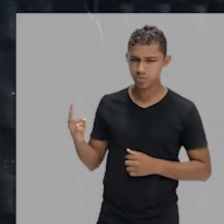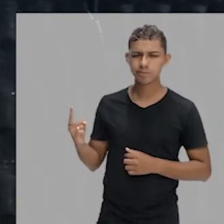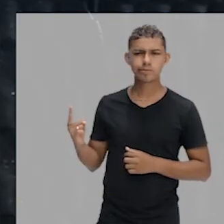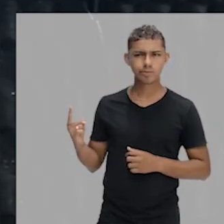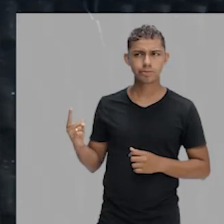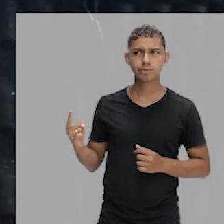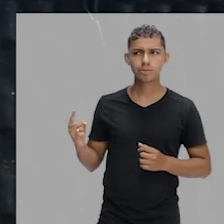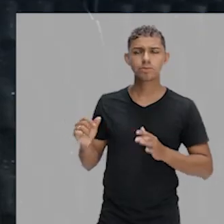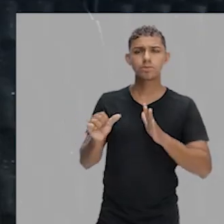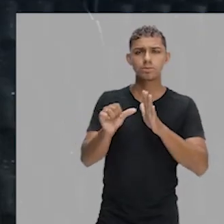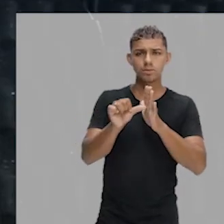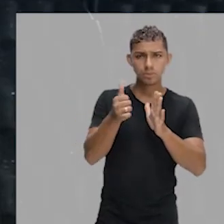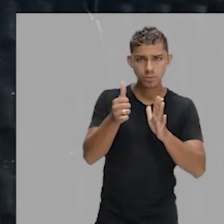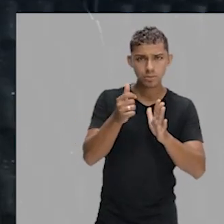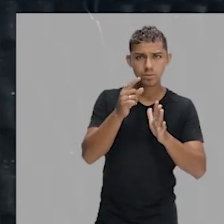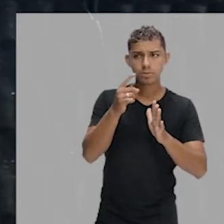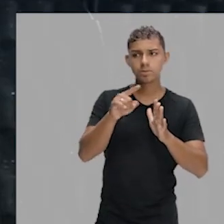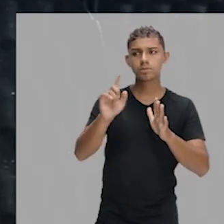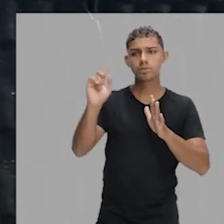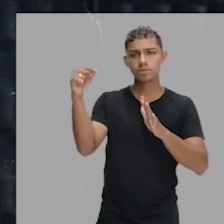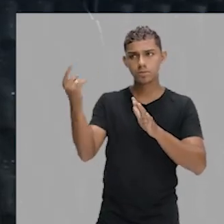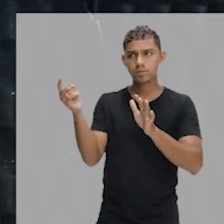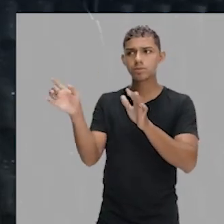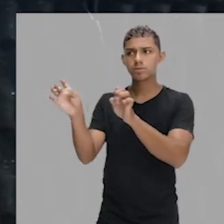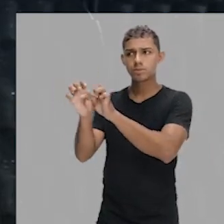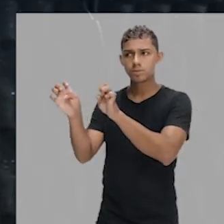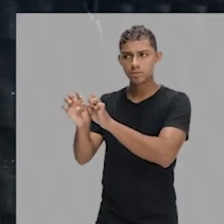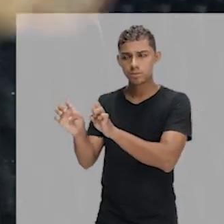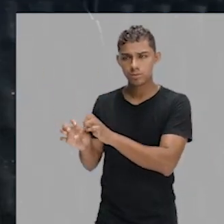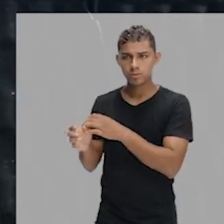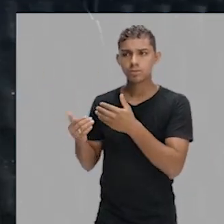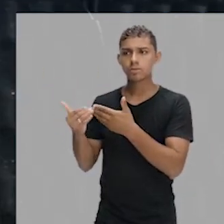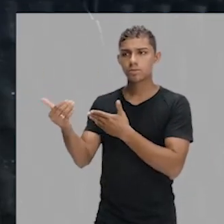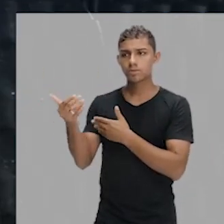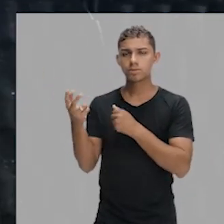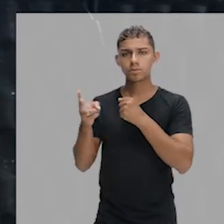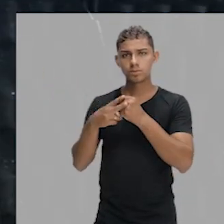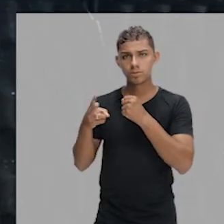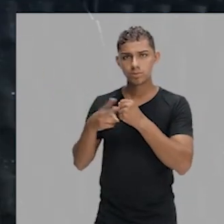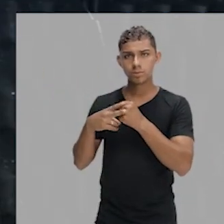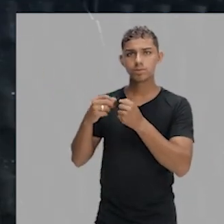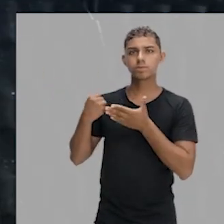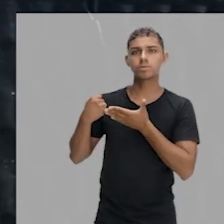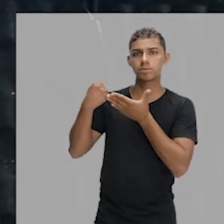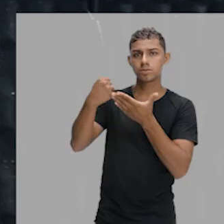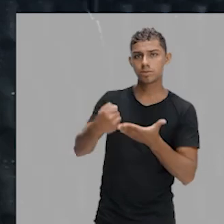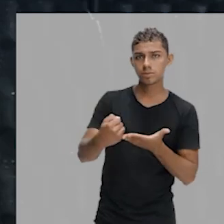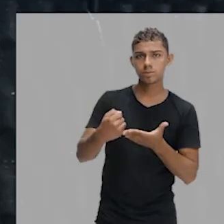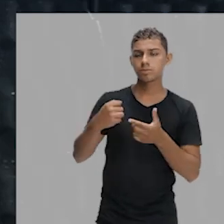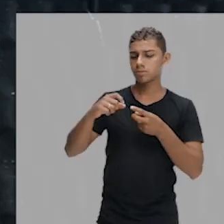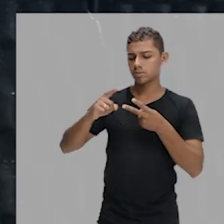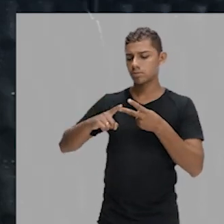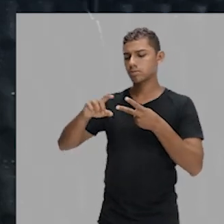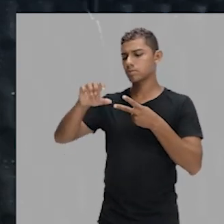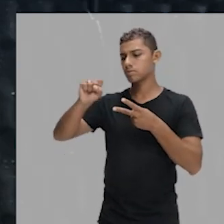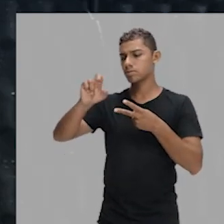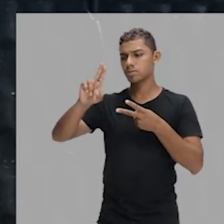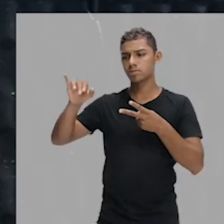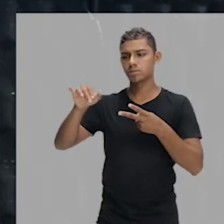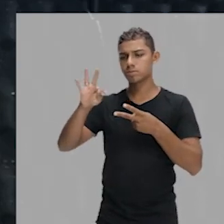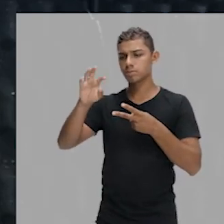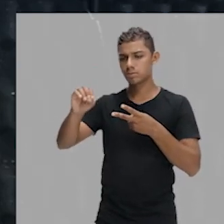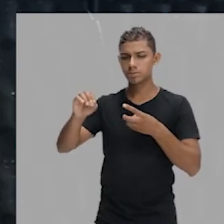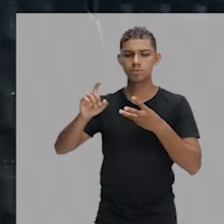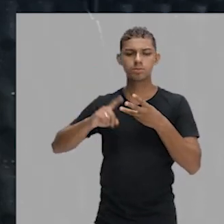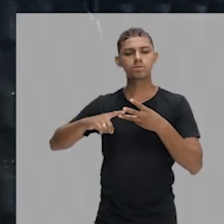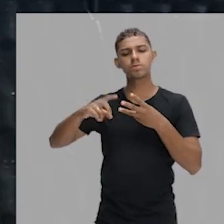primeiro, depois você segue a mesma estrutura. Verbo auxiliar, sujeito, verbo principal e complemento, ponto de